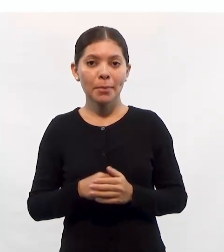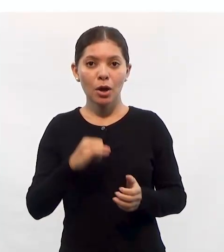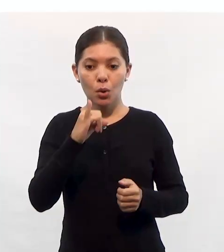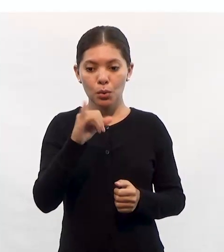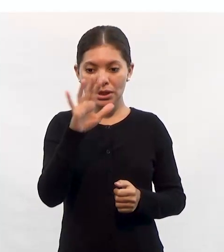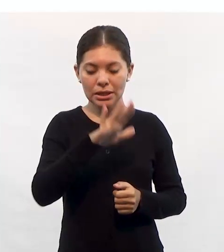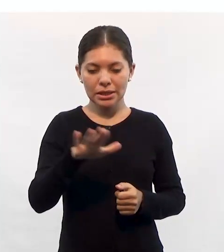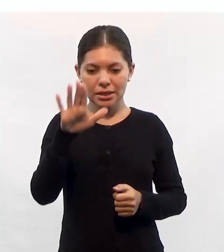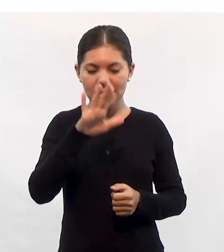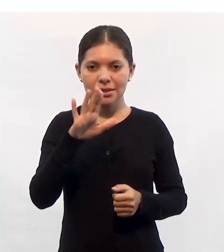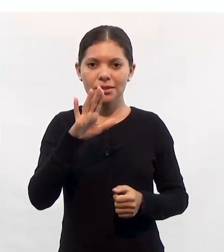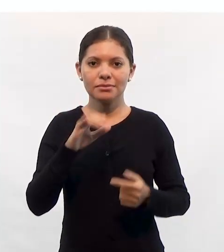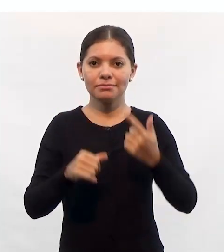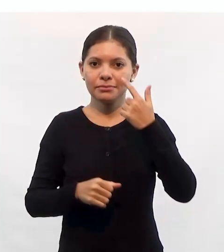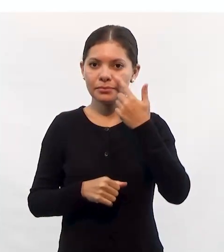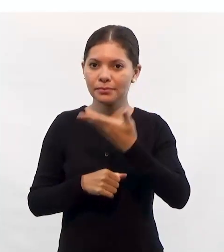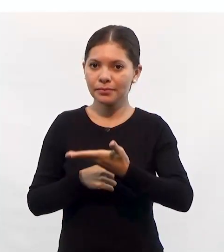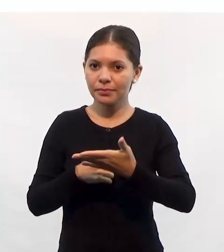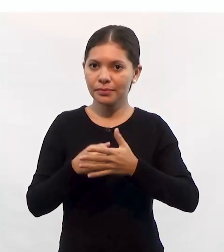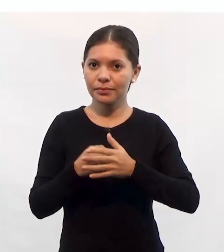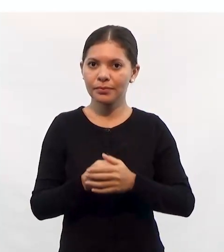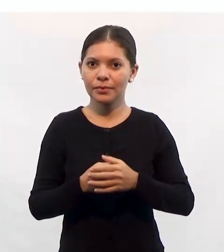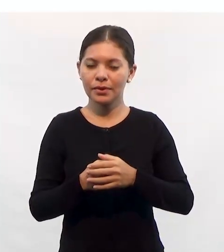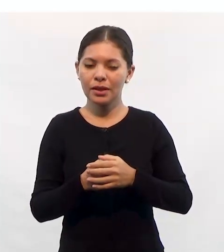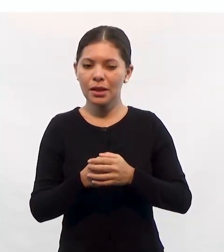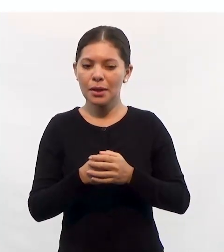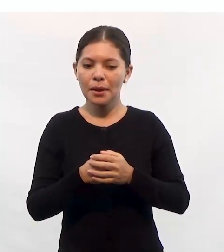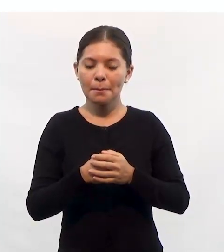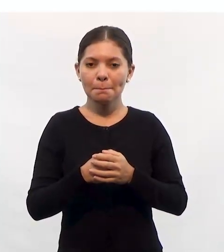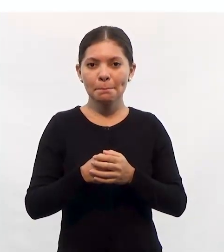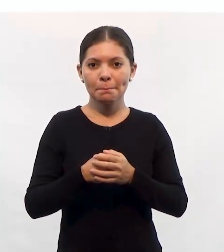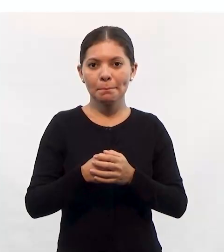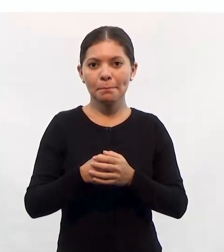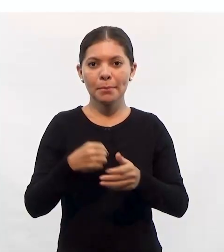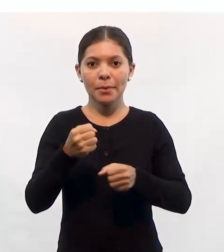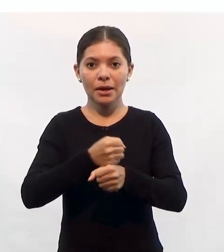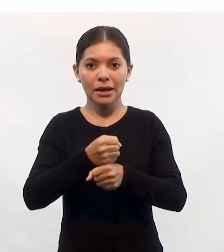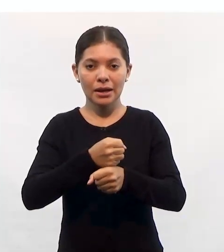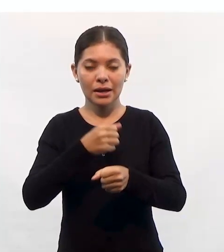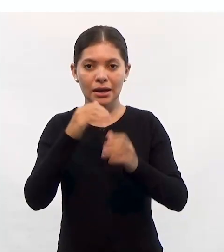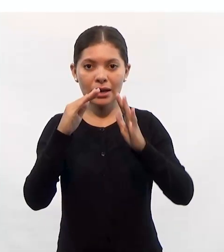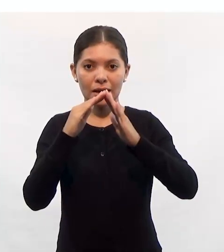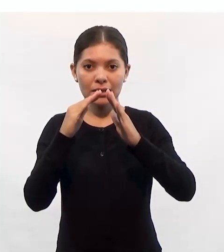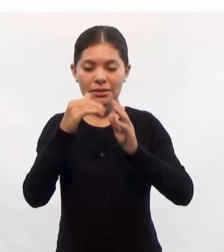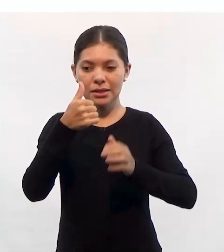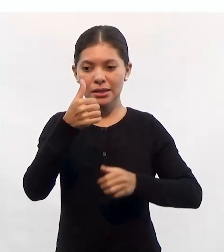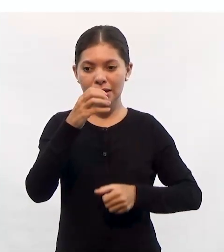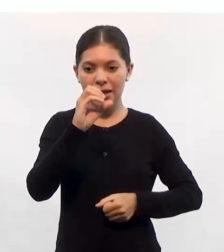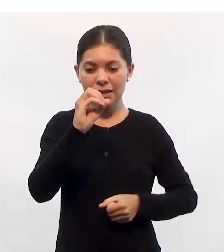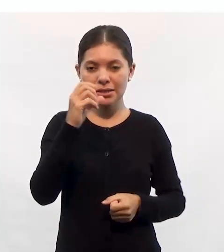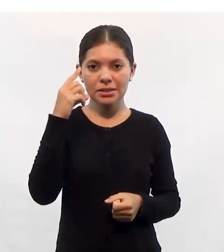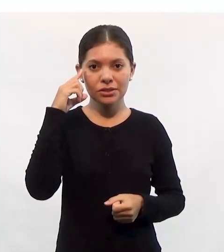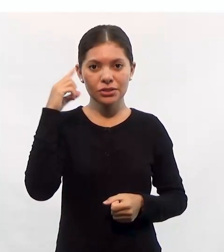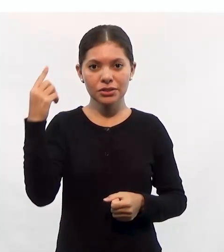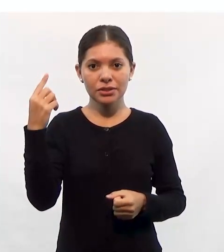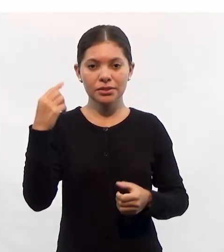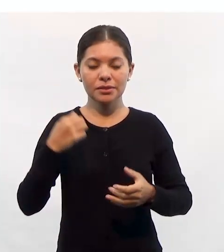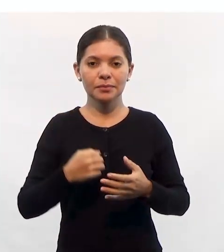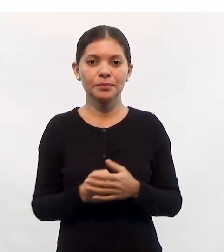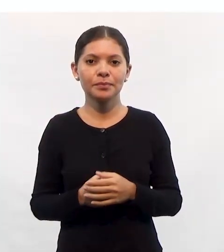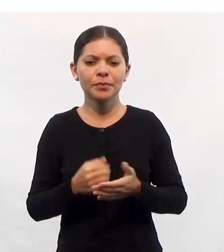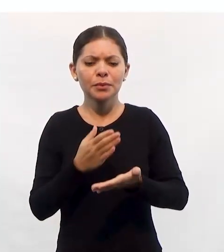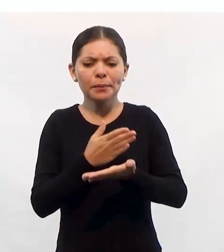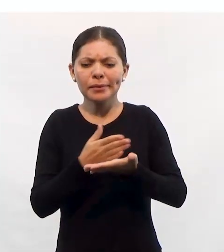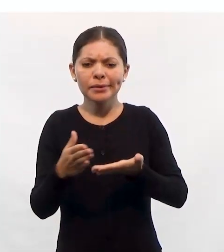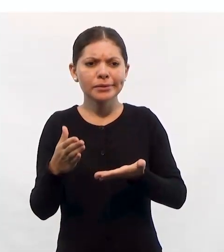digamos 10 dias 10 dias durante o parte que está fazendo essa